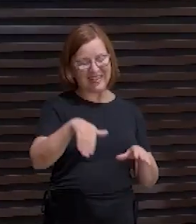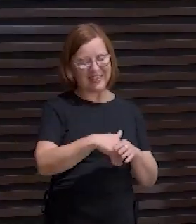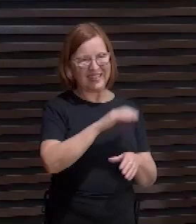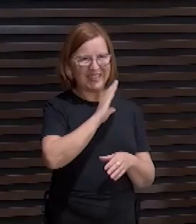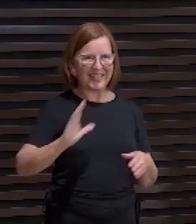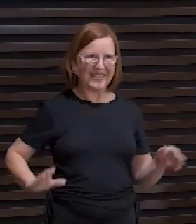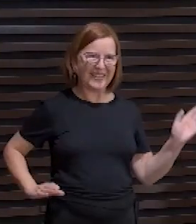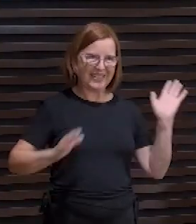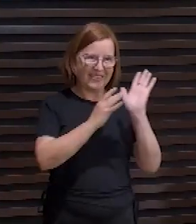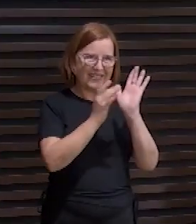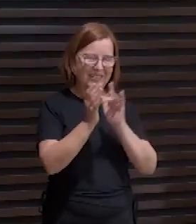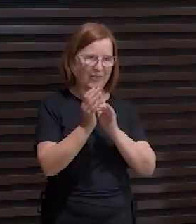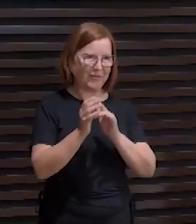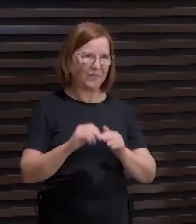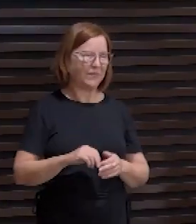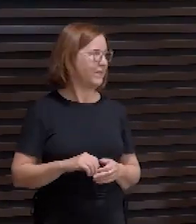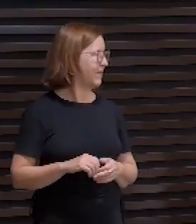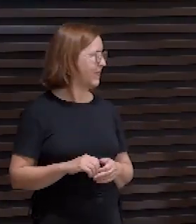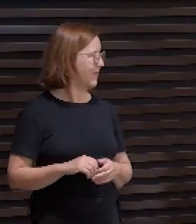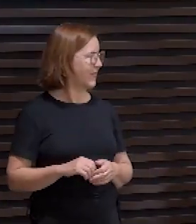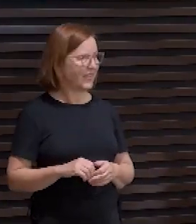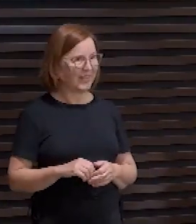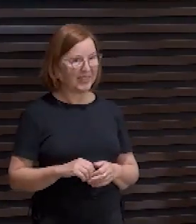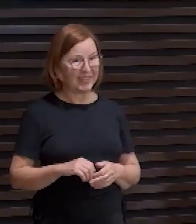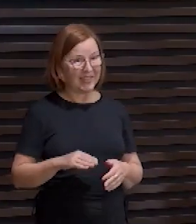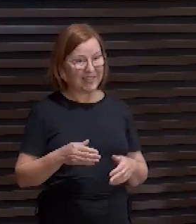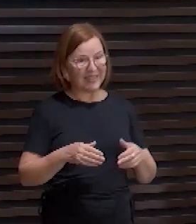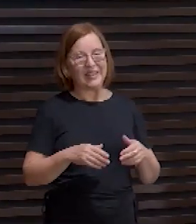Jesus. É aí que está a segurança da nossa salvação.